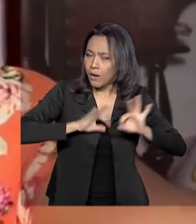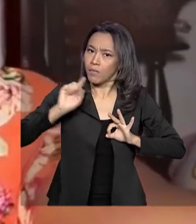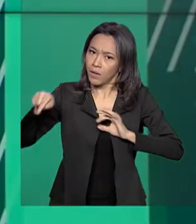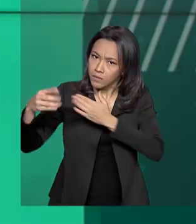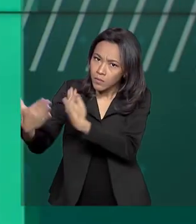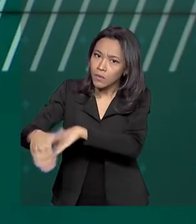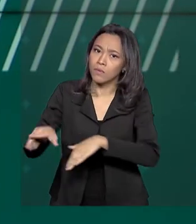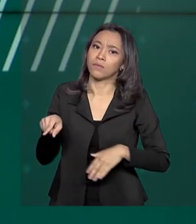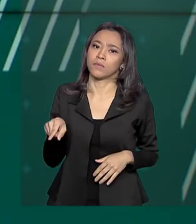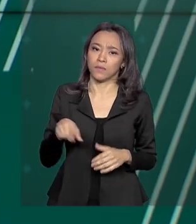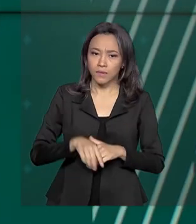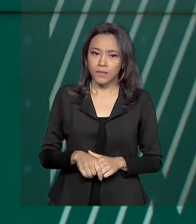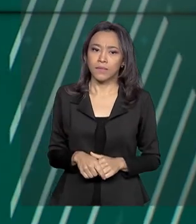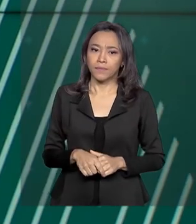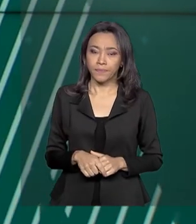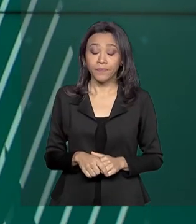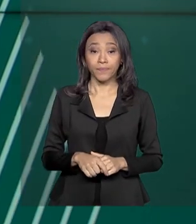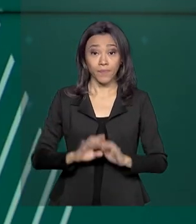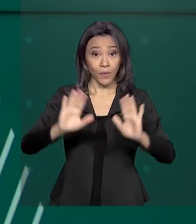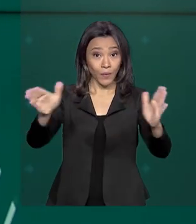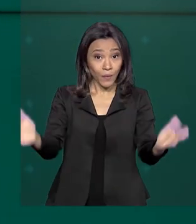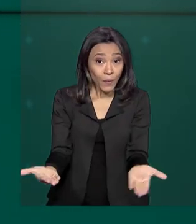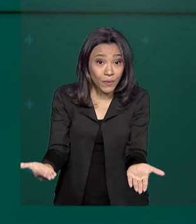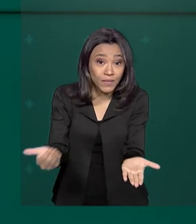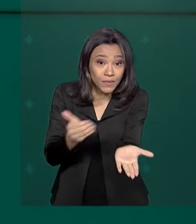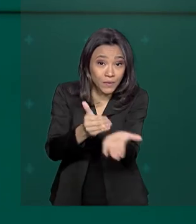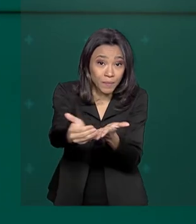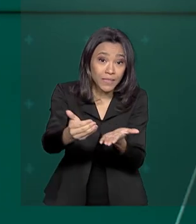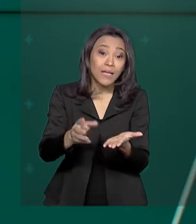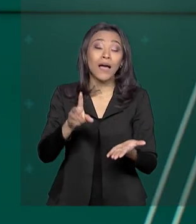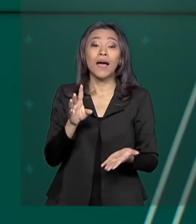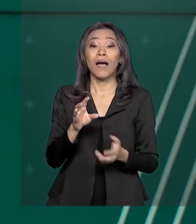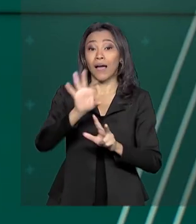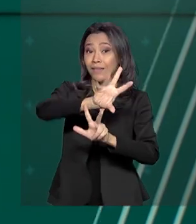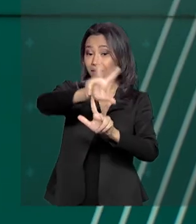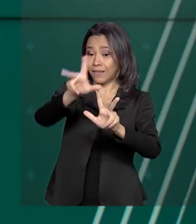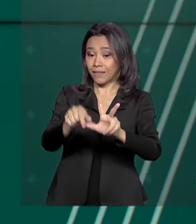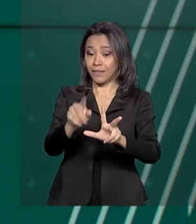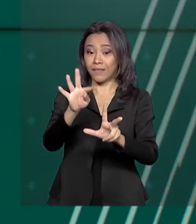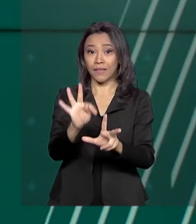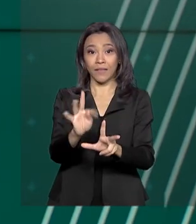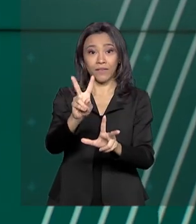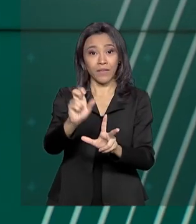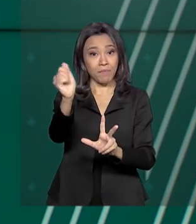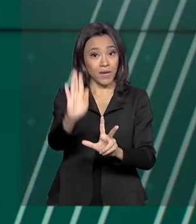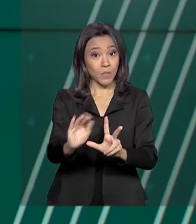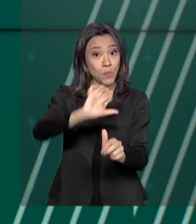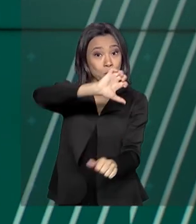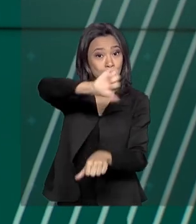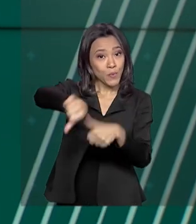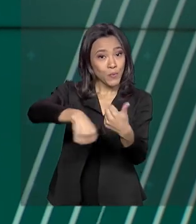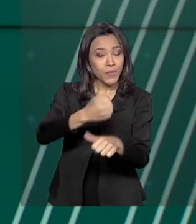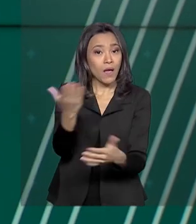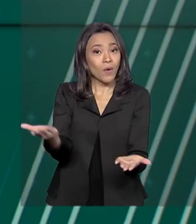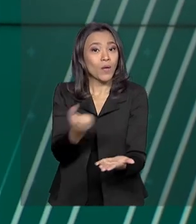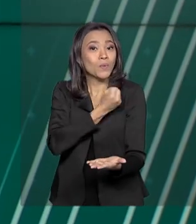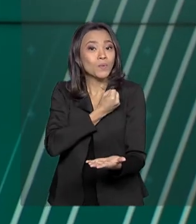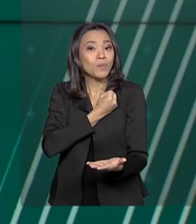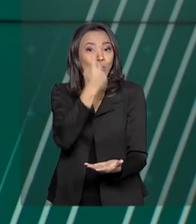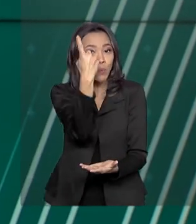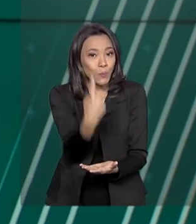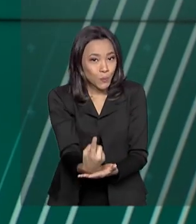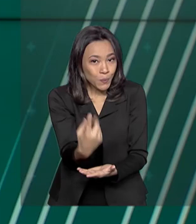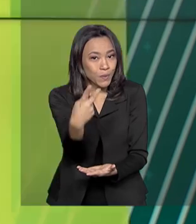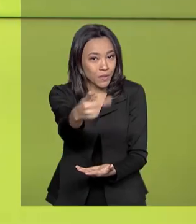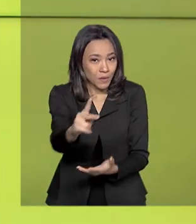prova. A partir de hoje, a TV Brasil muda de canal em São Paulo. Agora é o canal 1 da sua